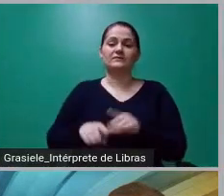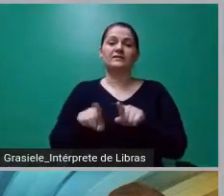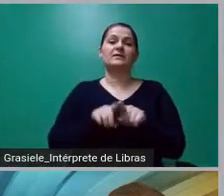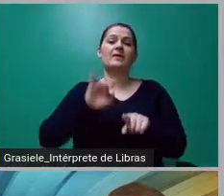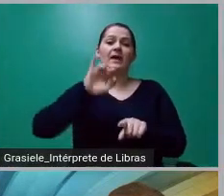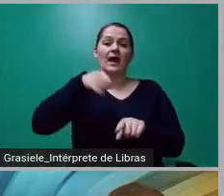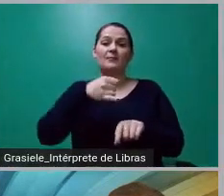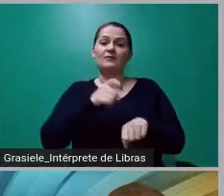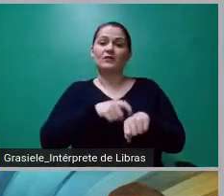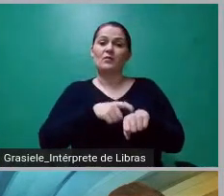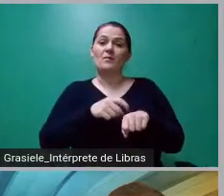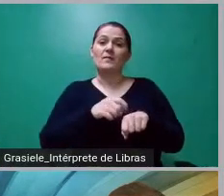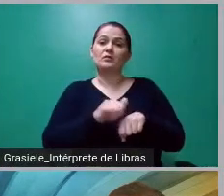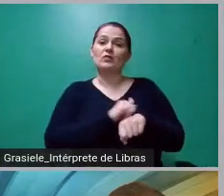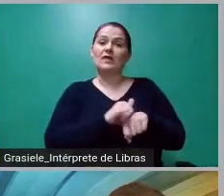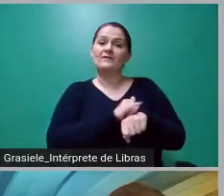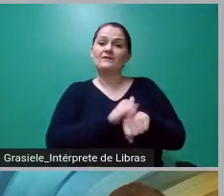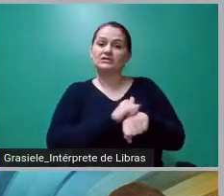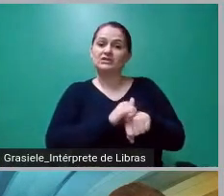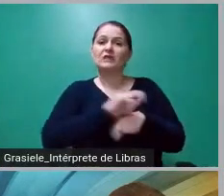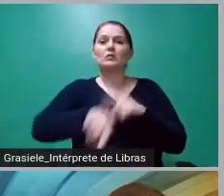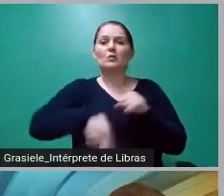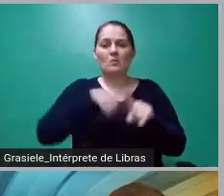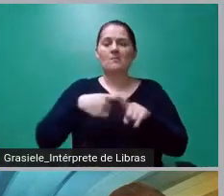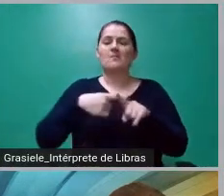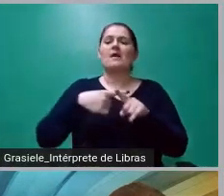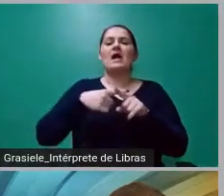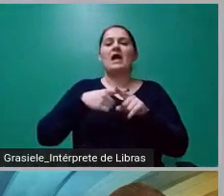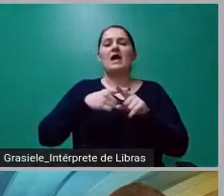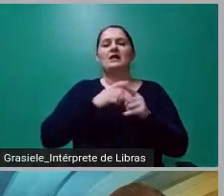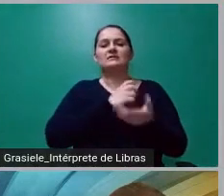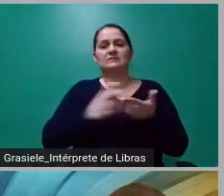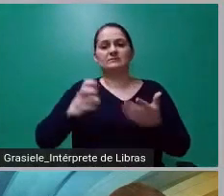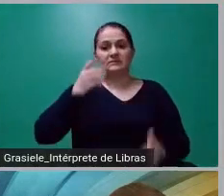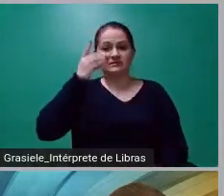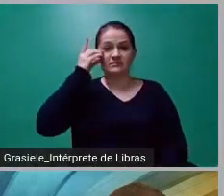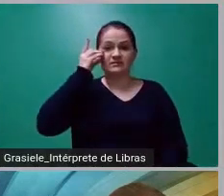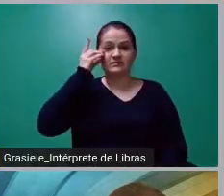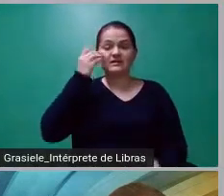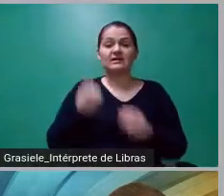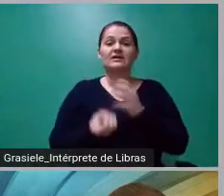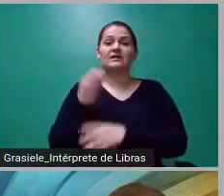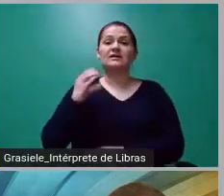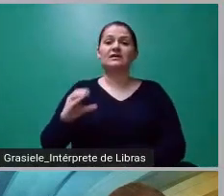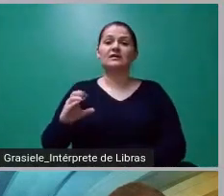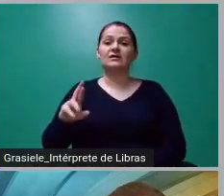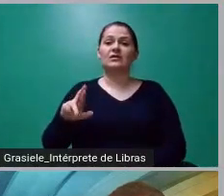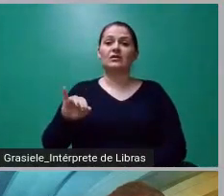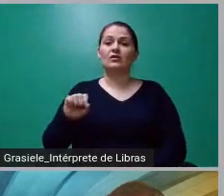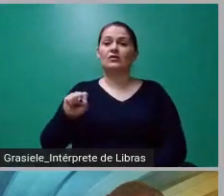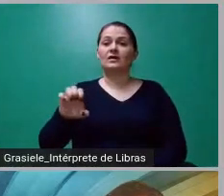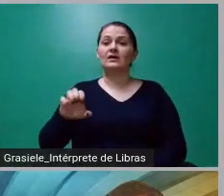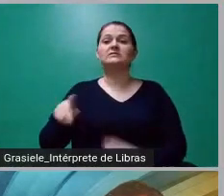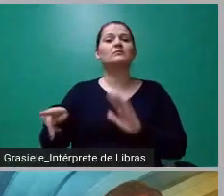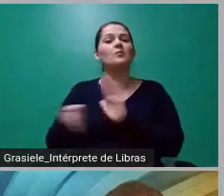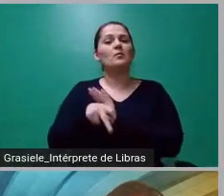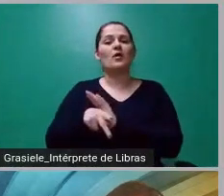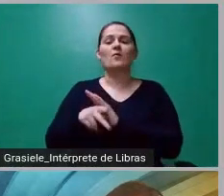da Dilma para fabricar a crise que derrubou o PIB em 7% em 2015 e